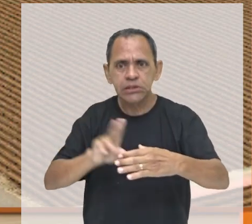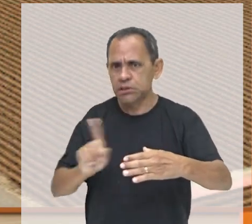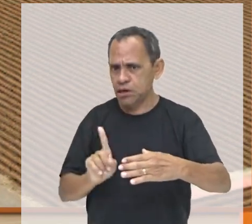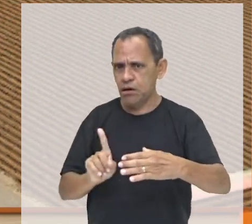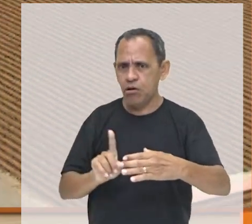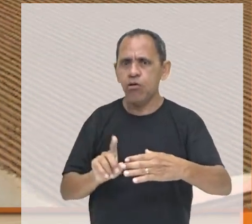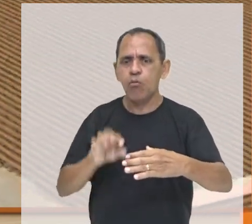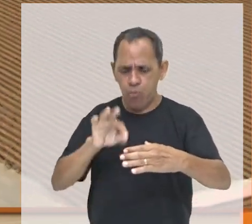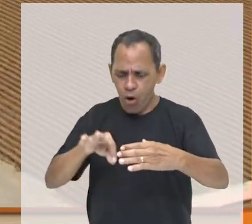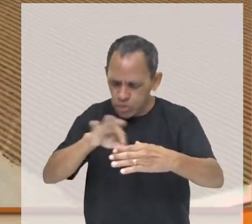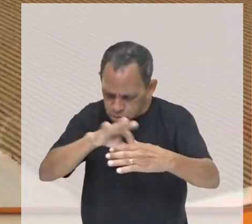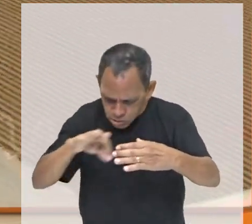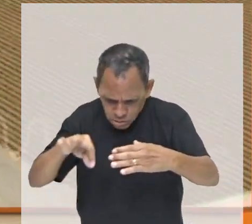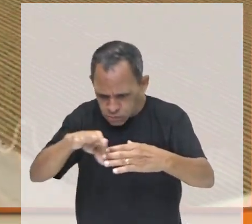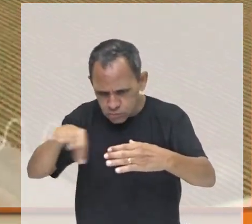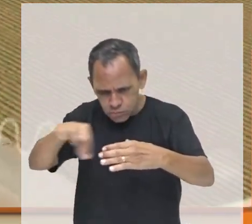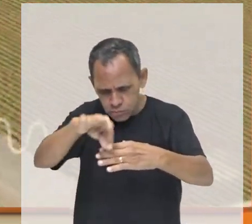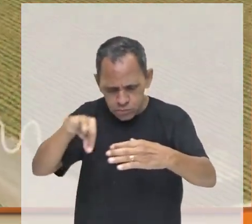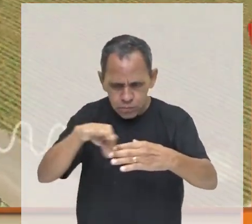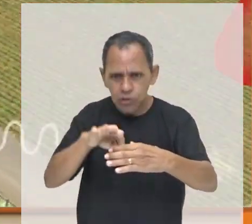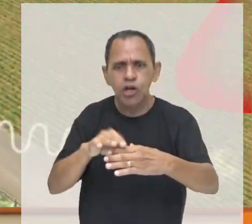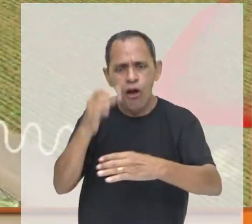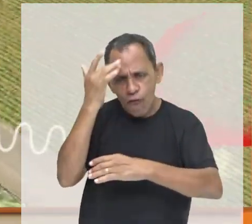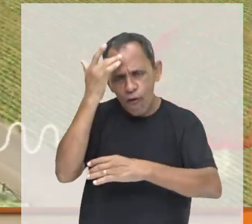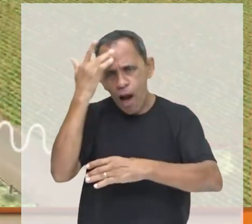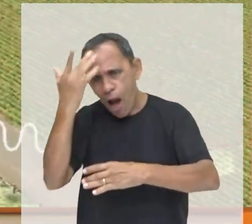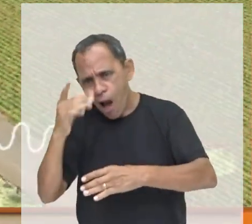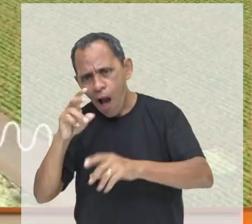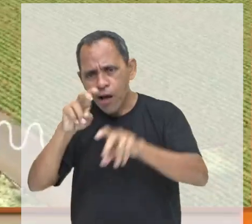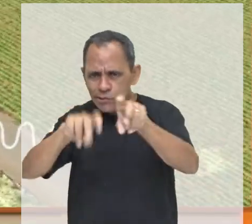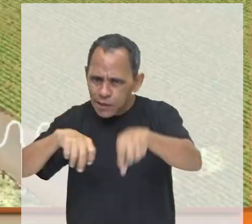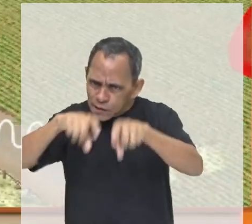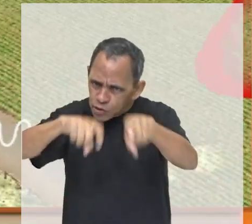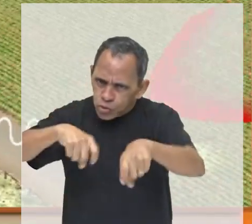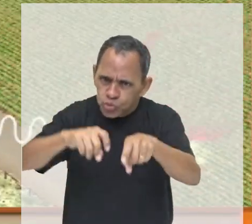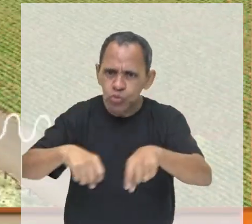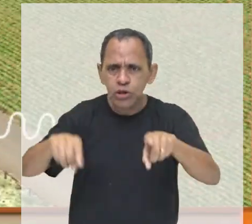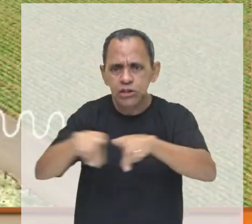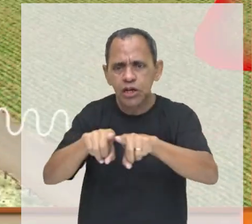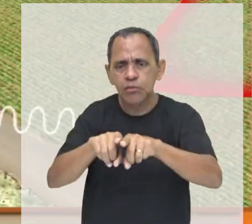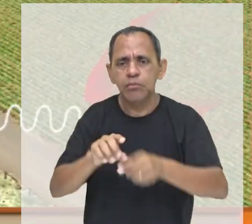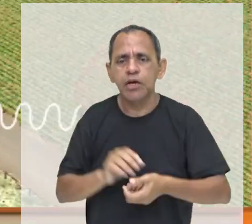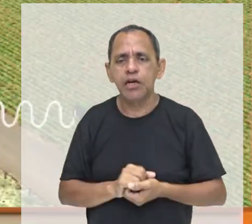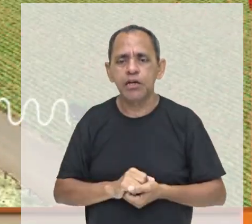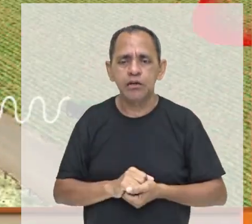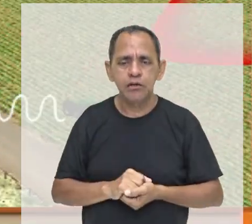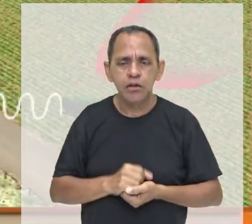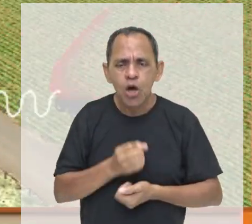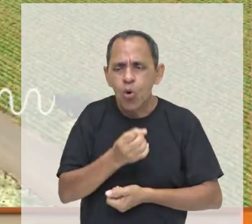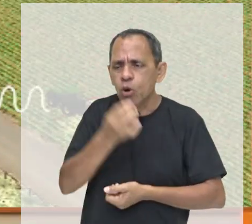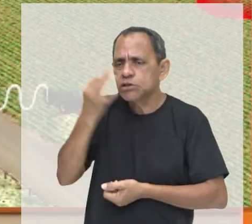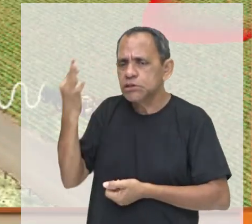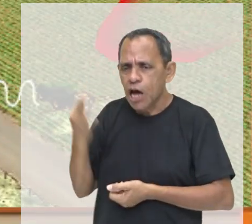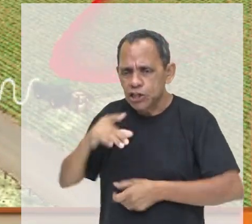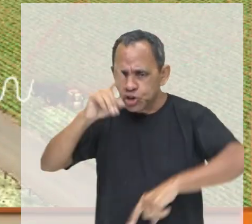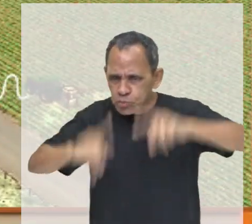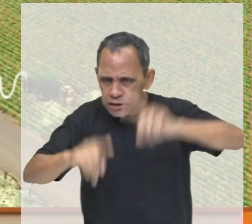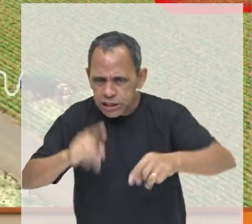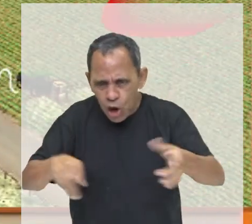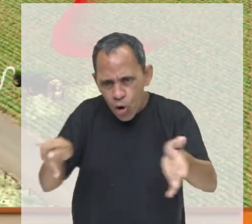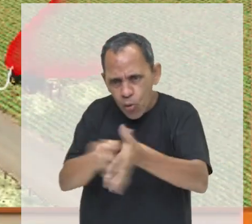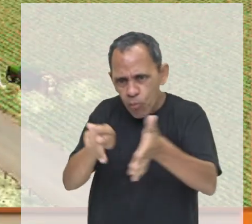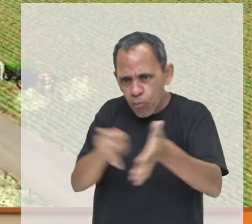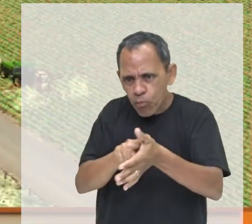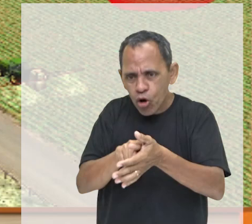facilitando essas atividades da agricultura. A adubação, gente, a quantidade de adubo a ser espalhado aí, pode